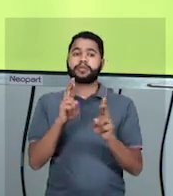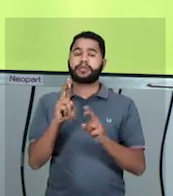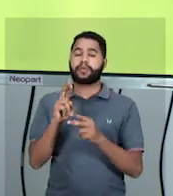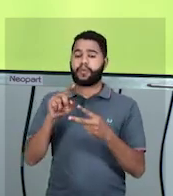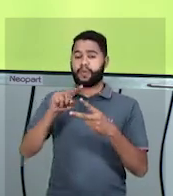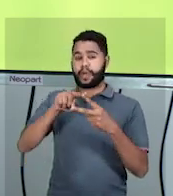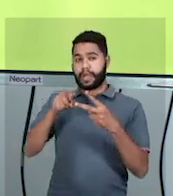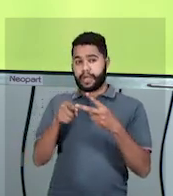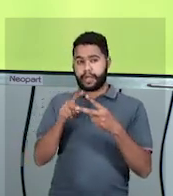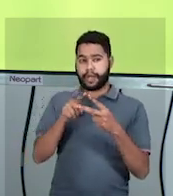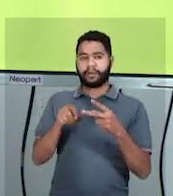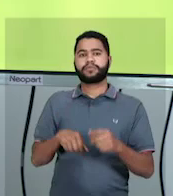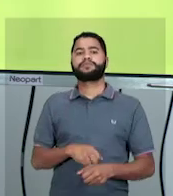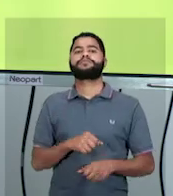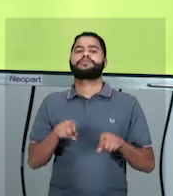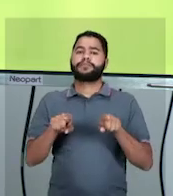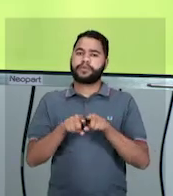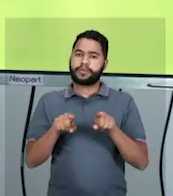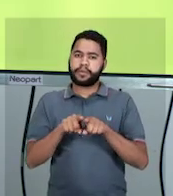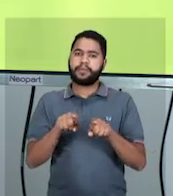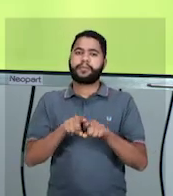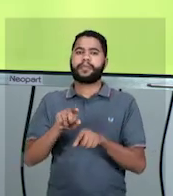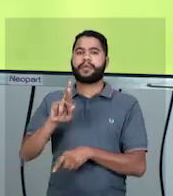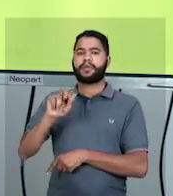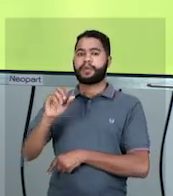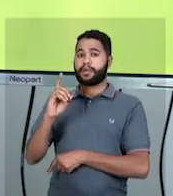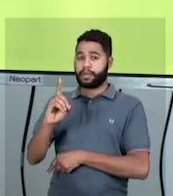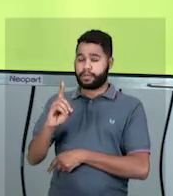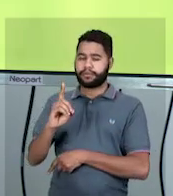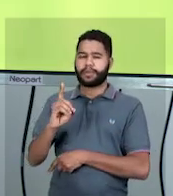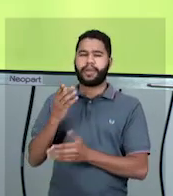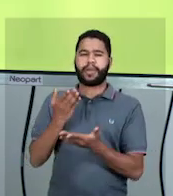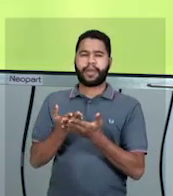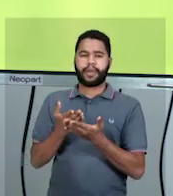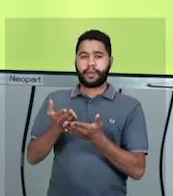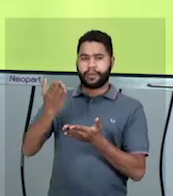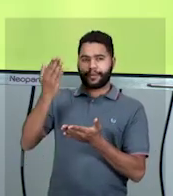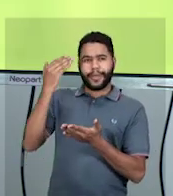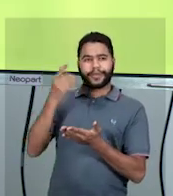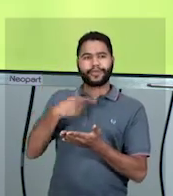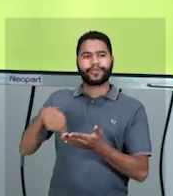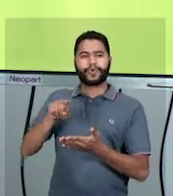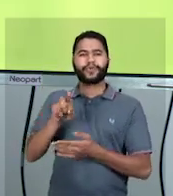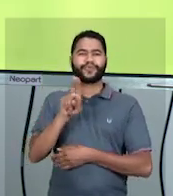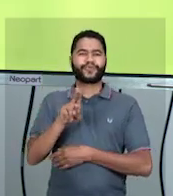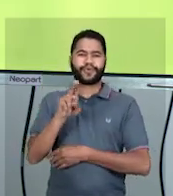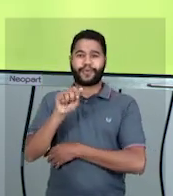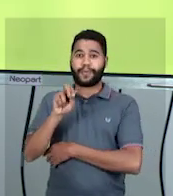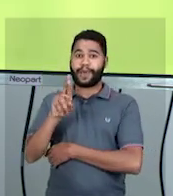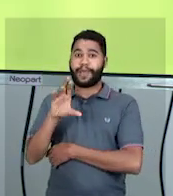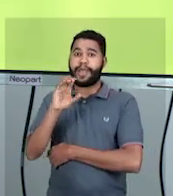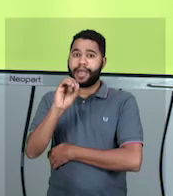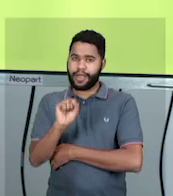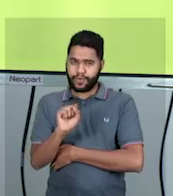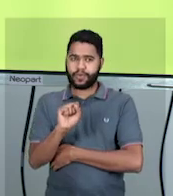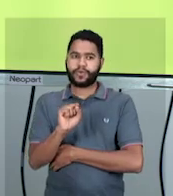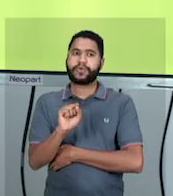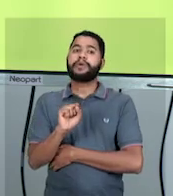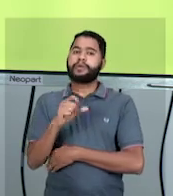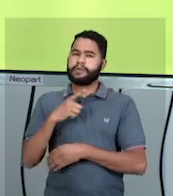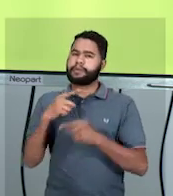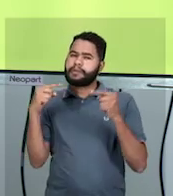graus radianos e lembrou que na semana passada Nossa Trabalhamos também com arcos que tem a ver com